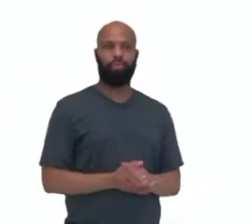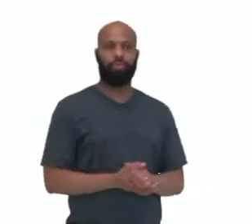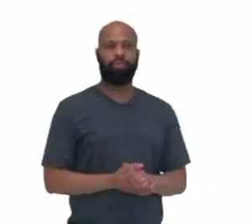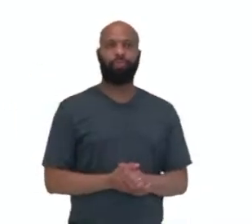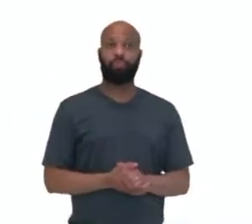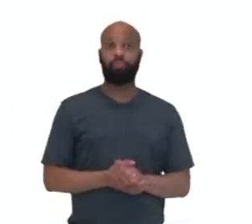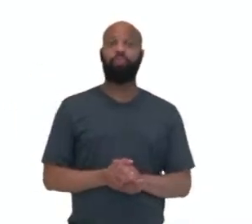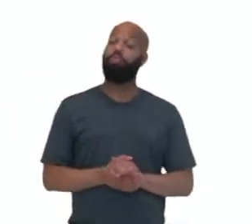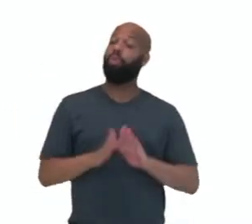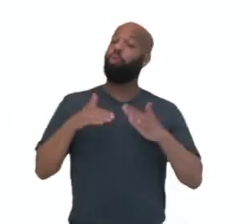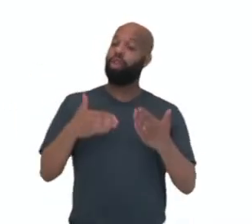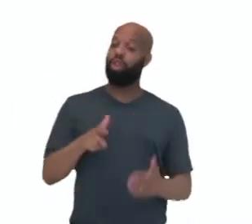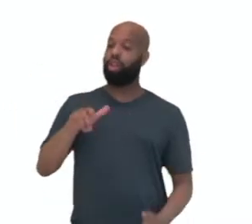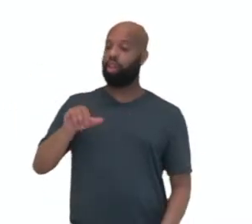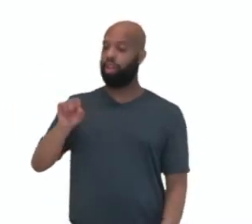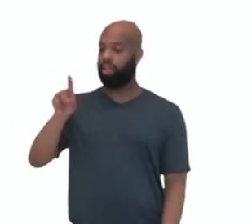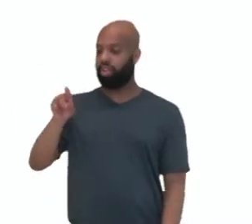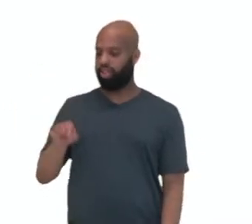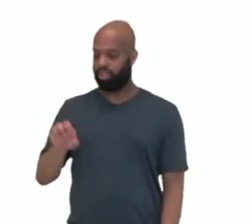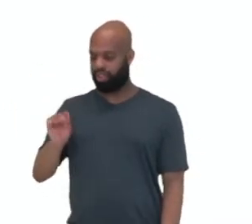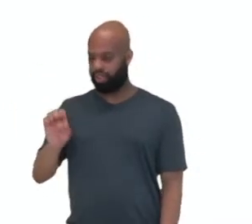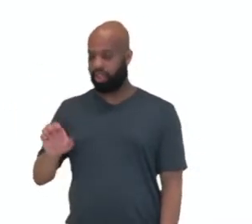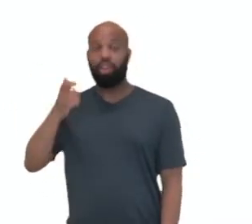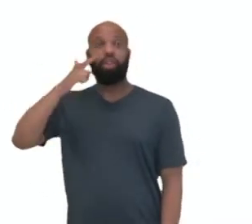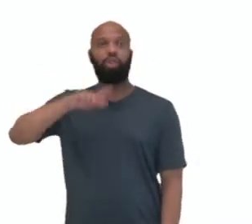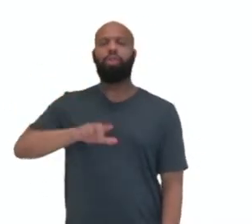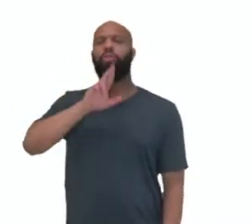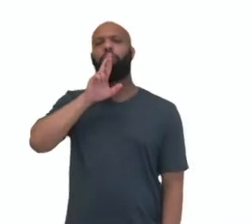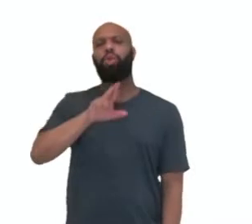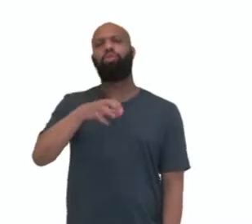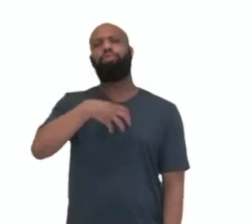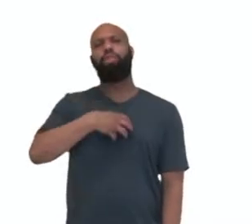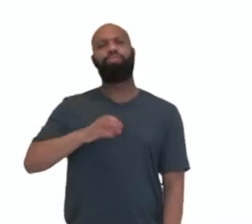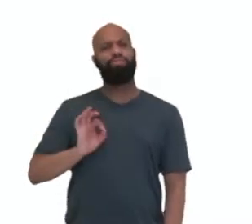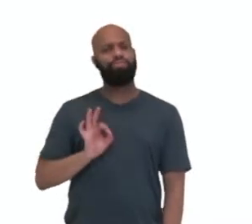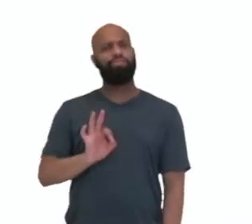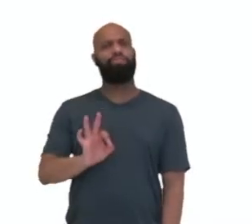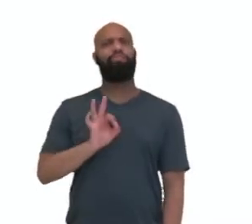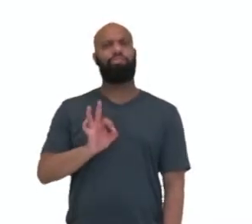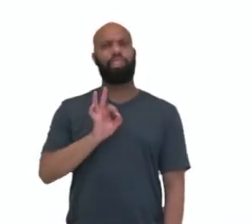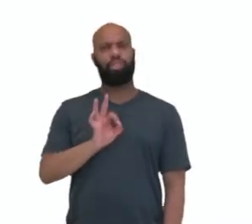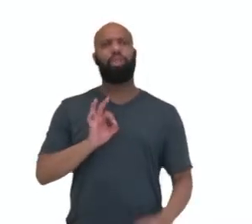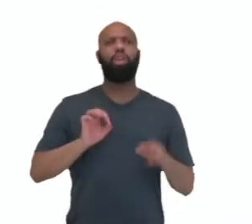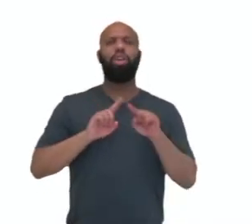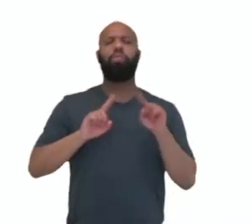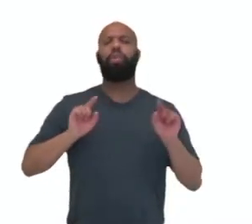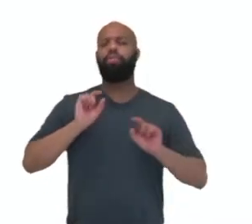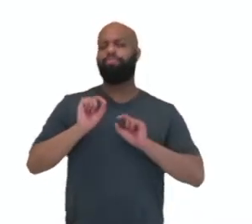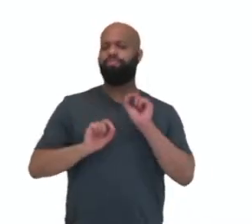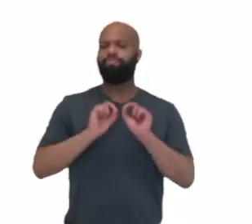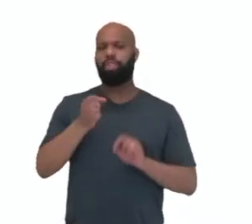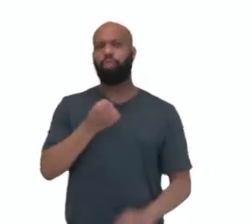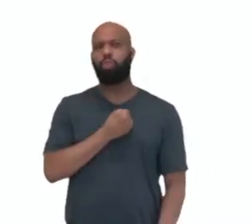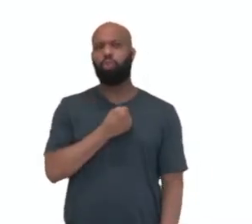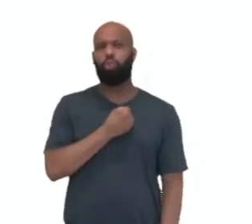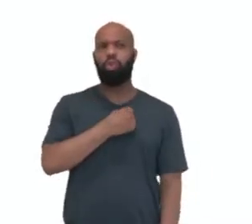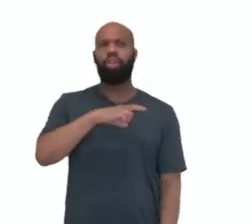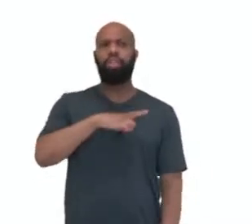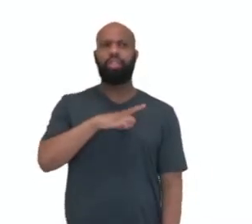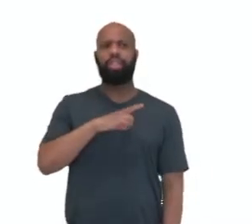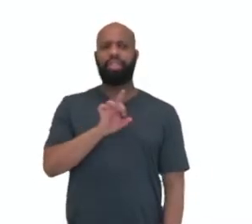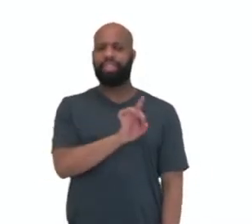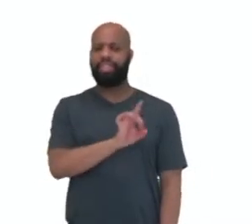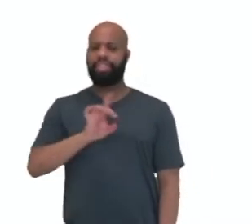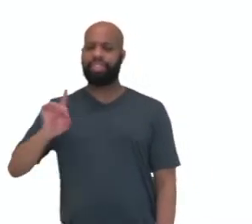4. Laís conseguiu responder corretamente ao desafio. Qual o valor numérico de cada